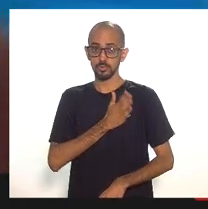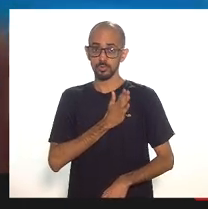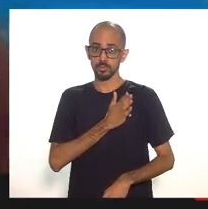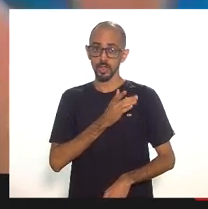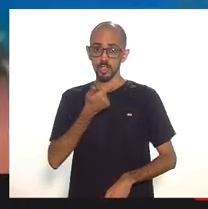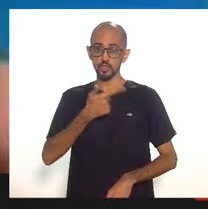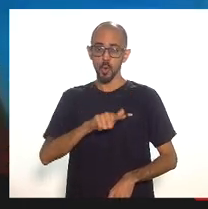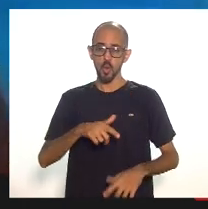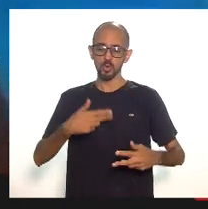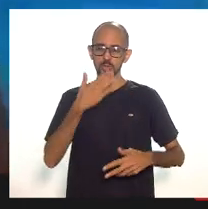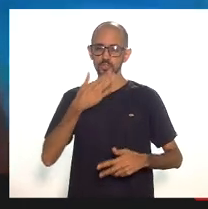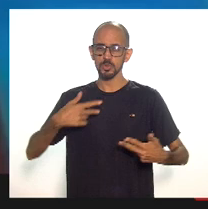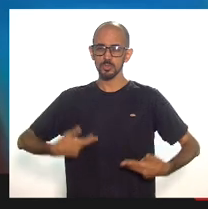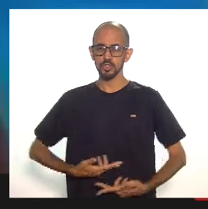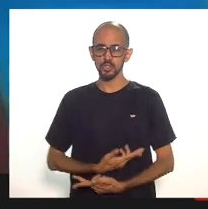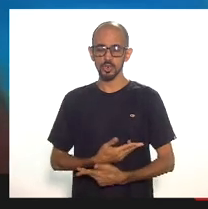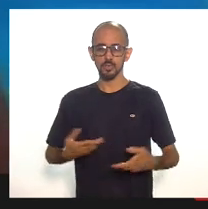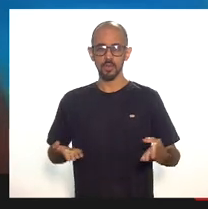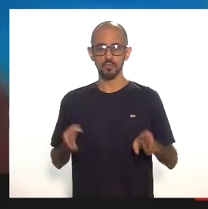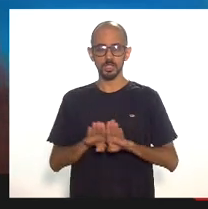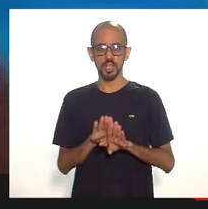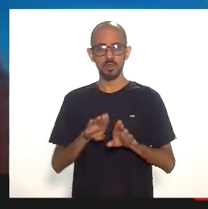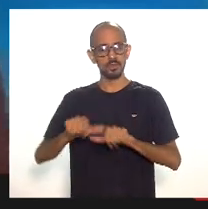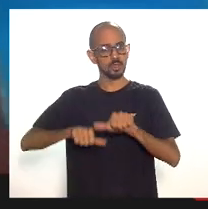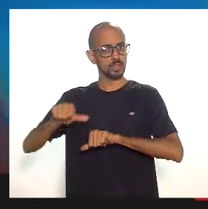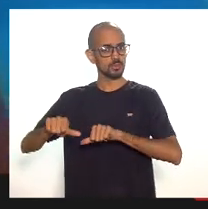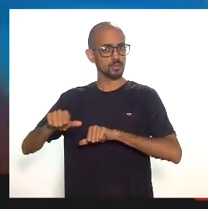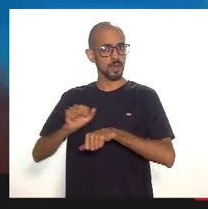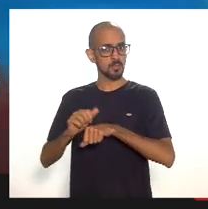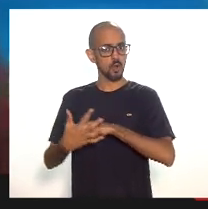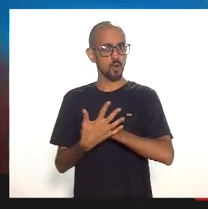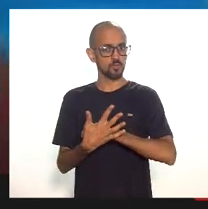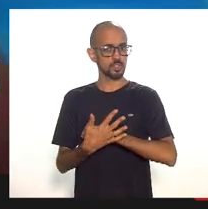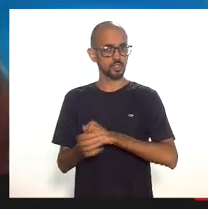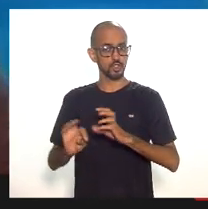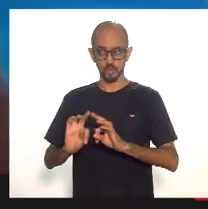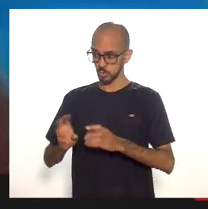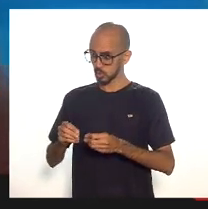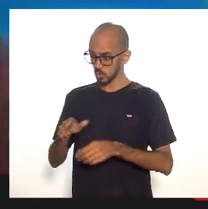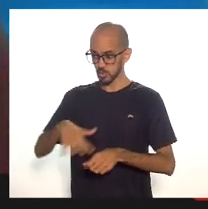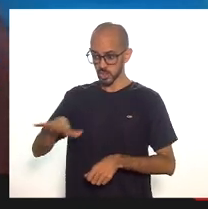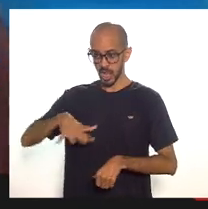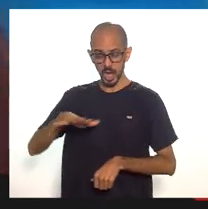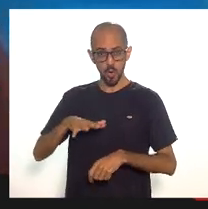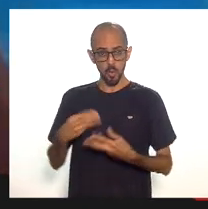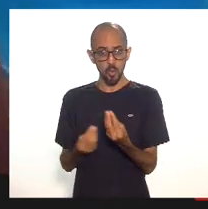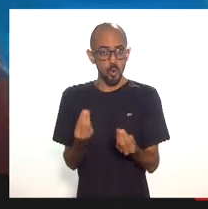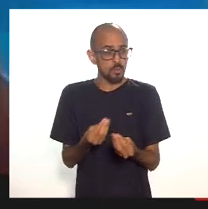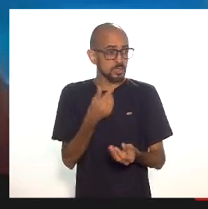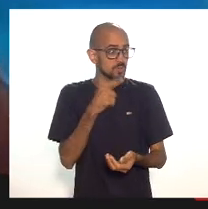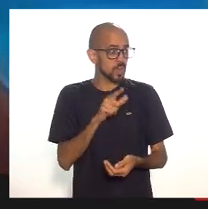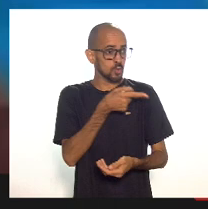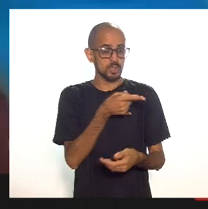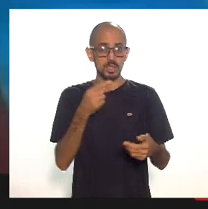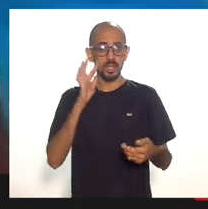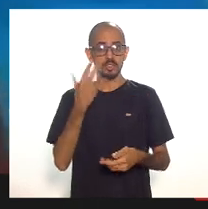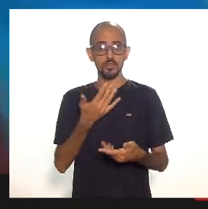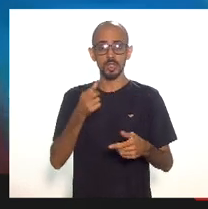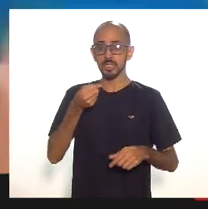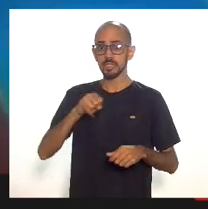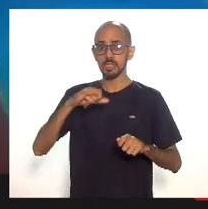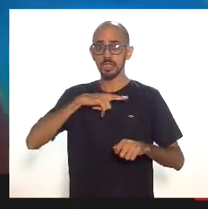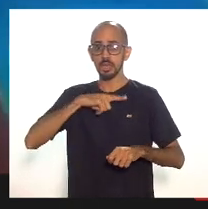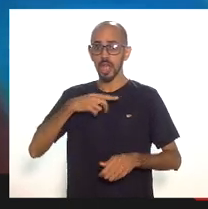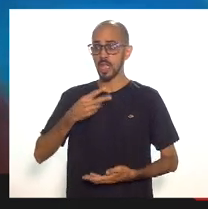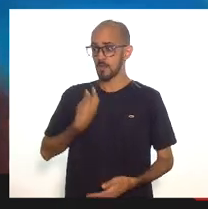Leitos de neurocirurgia foram fechados para virar Covid. Cirurgia vascular foi fechada em algum lugar para Covid. Como é que o senhor vai enfrentar essa situação hoje, já que a